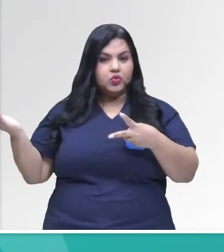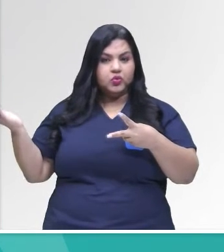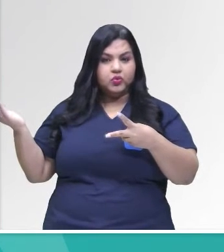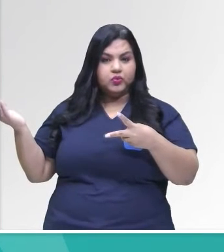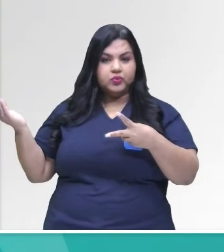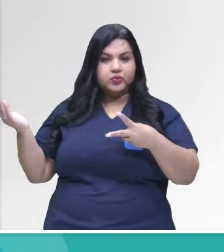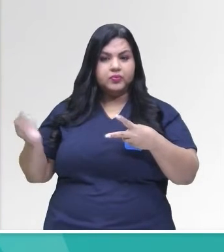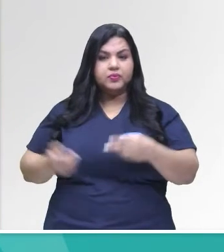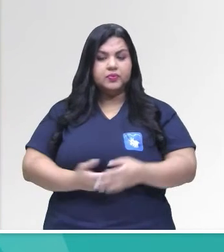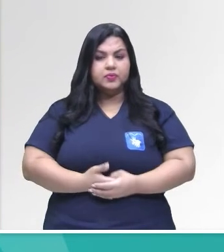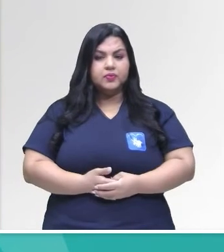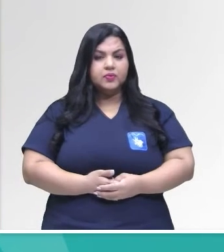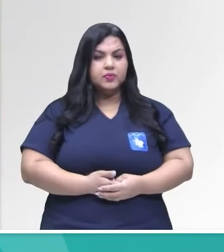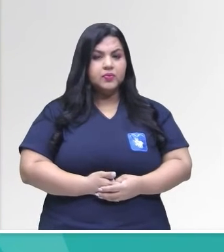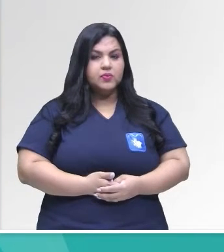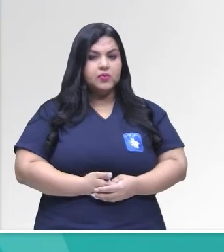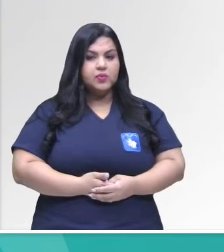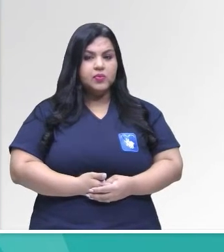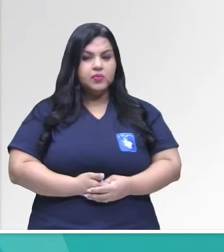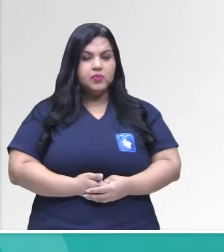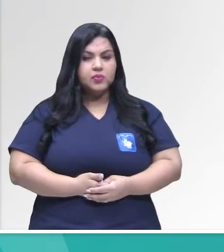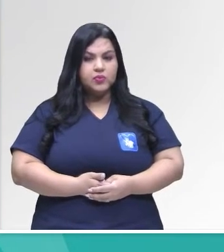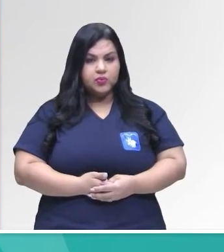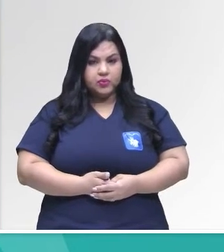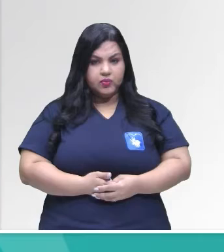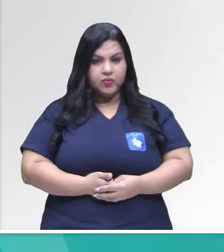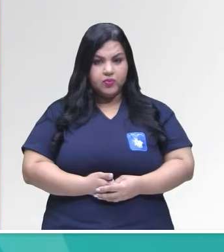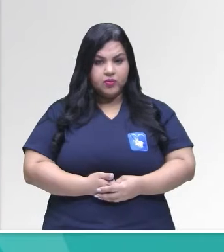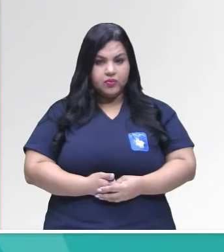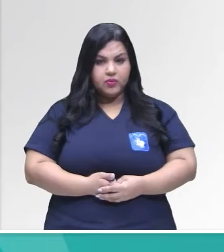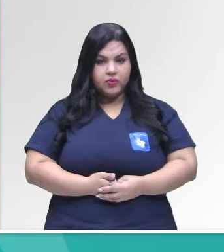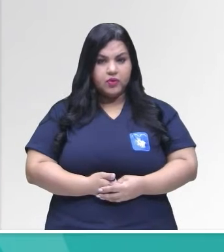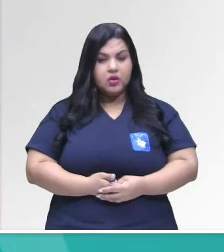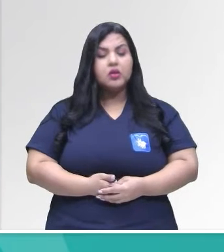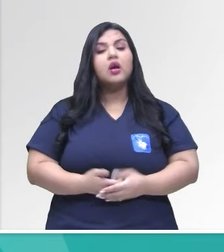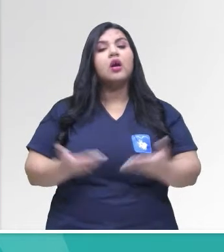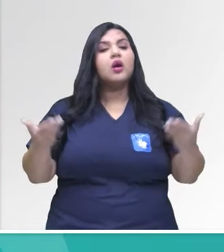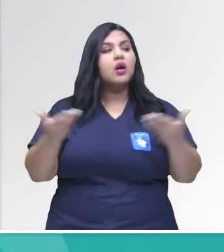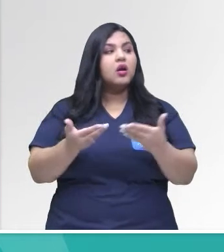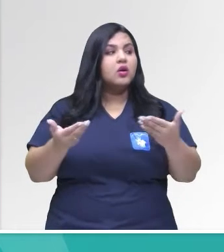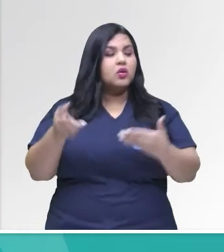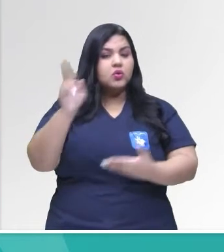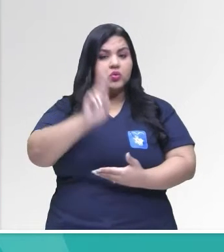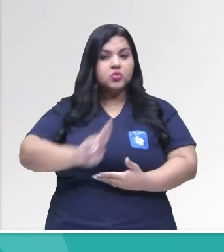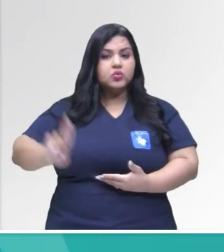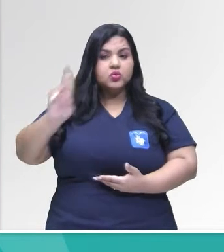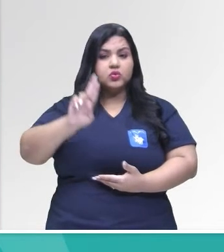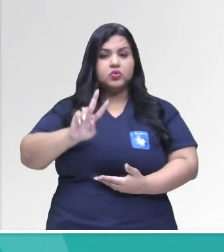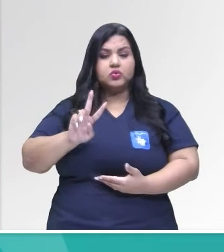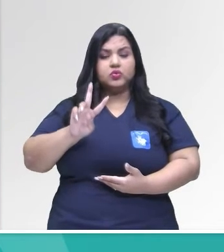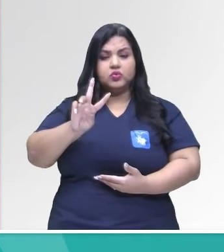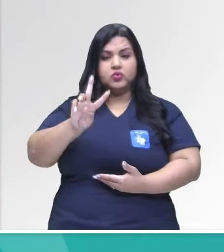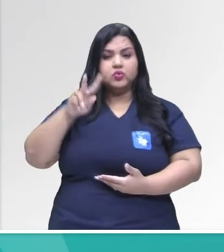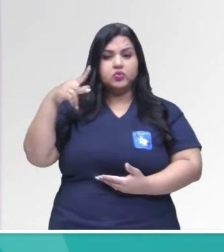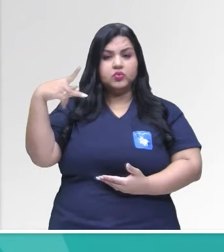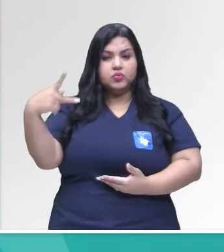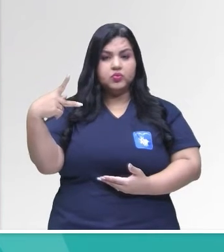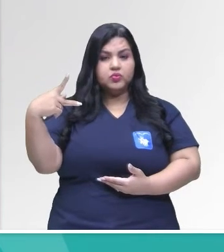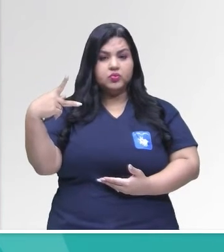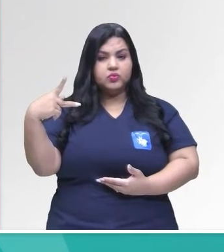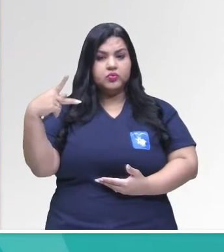went. O verbo que eu vou utilizar aqui na voz passiva,